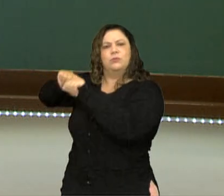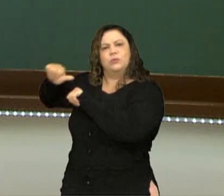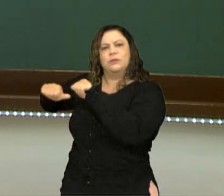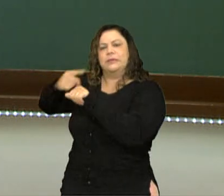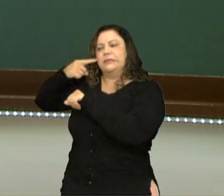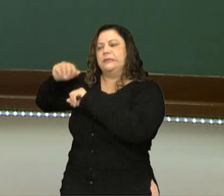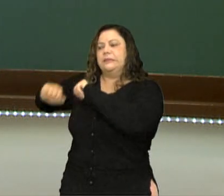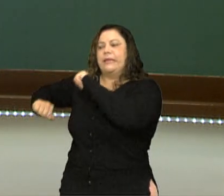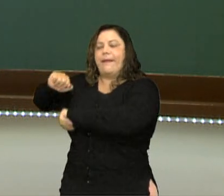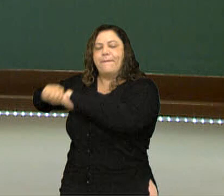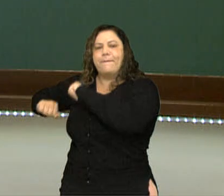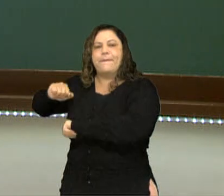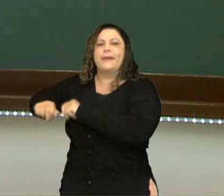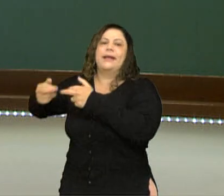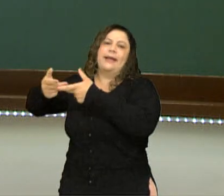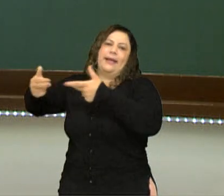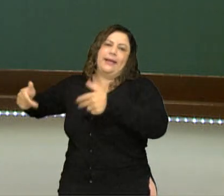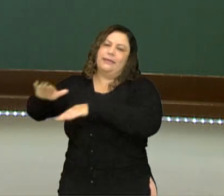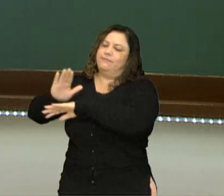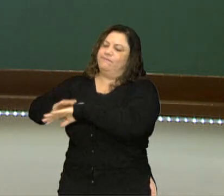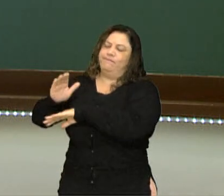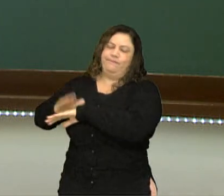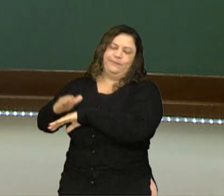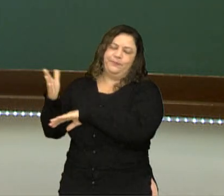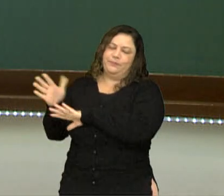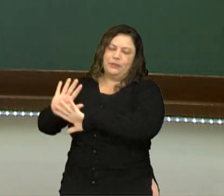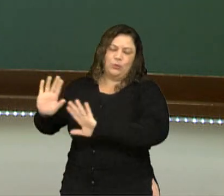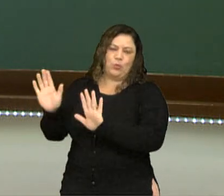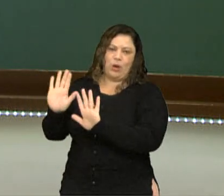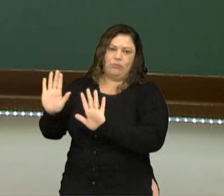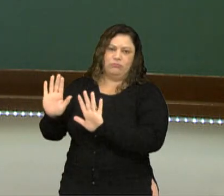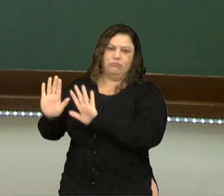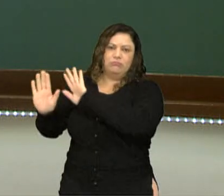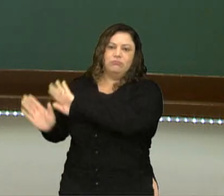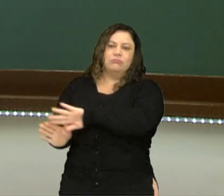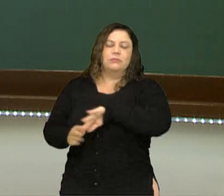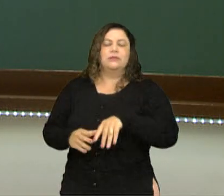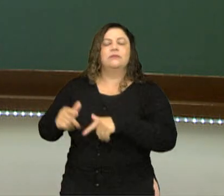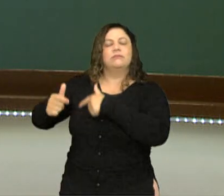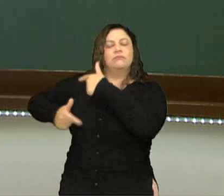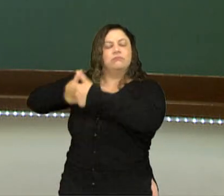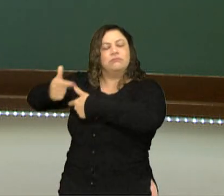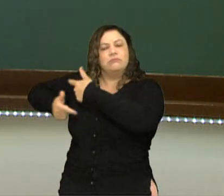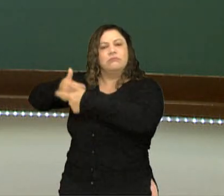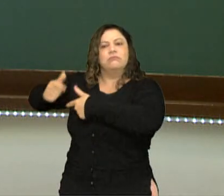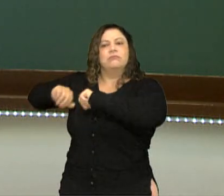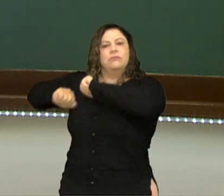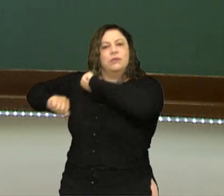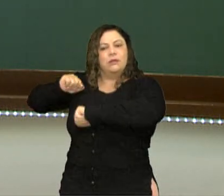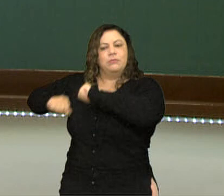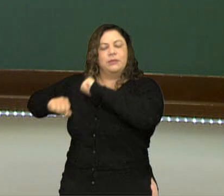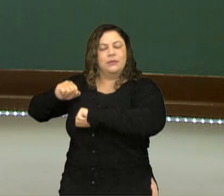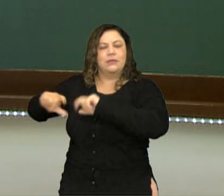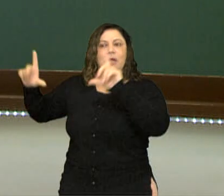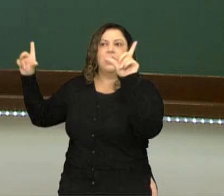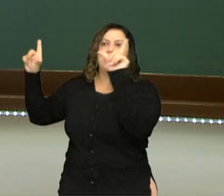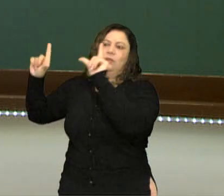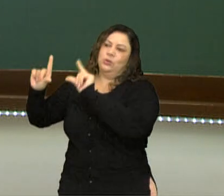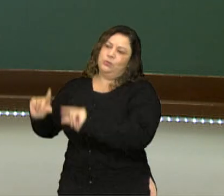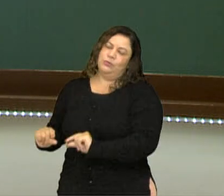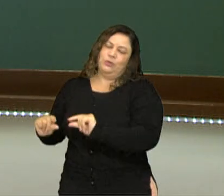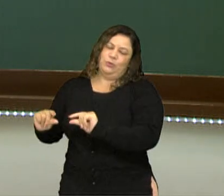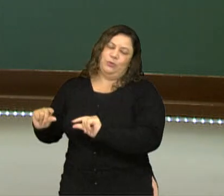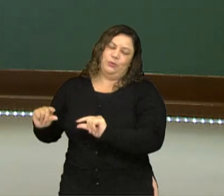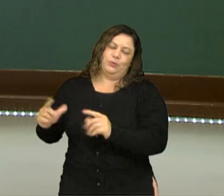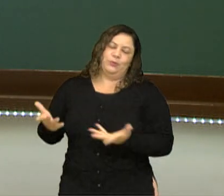uso de máquinas ao invés do trabalho manual, acabou mudando as características do espaço rural e diminuindo a quantidade de